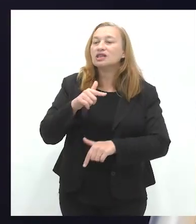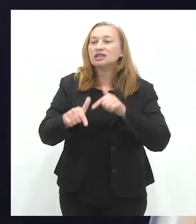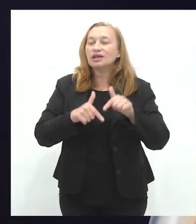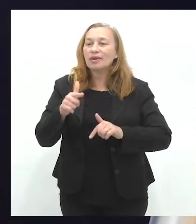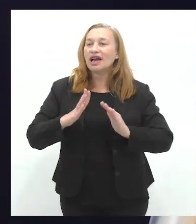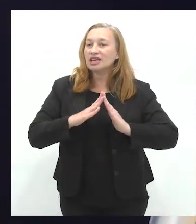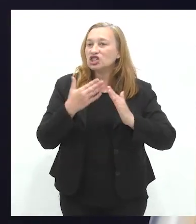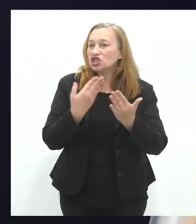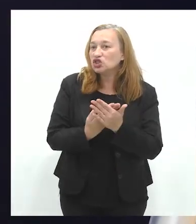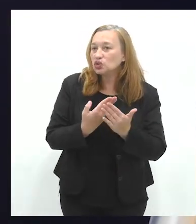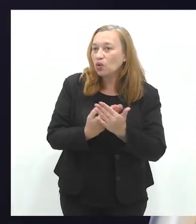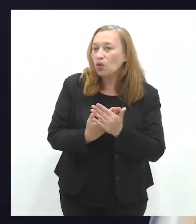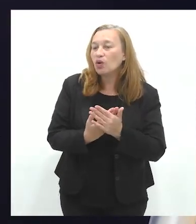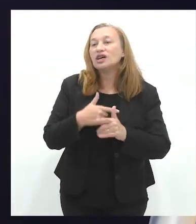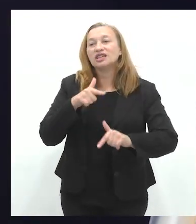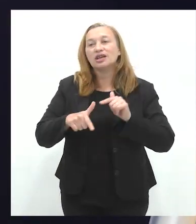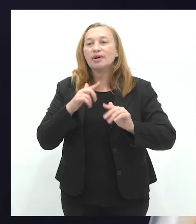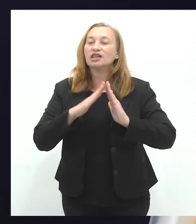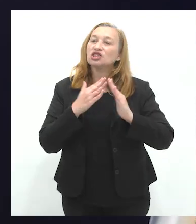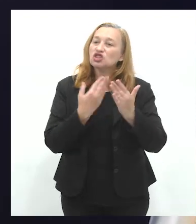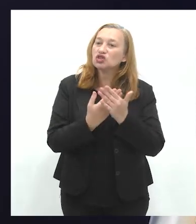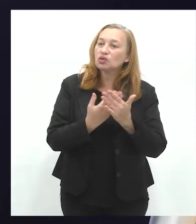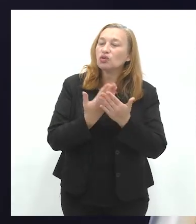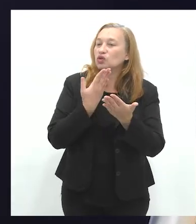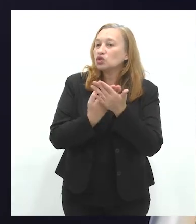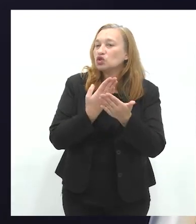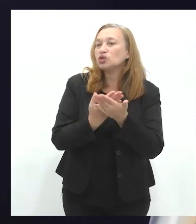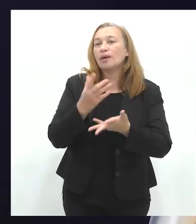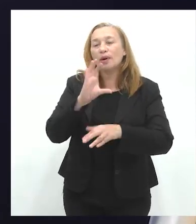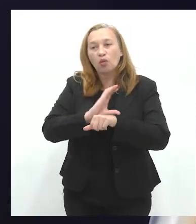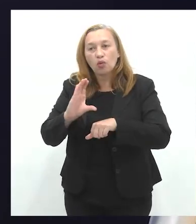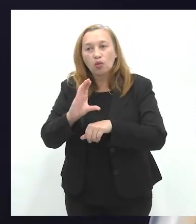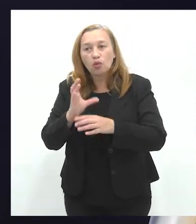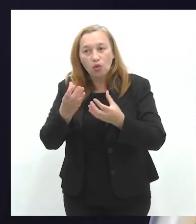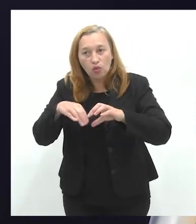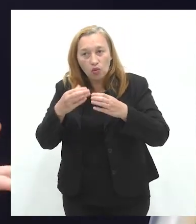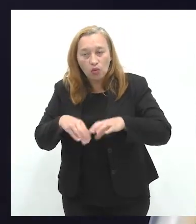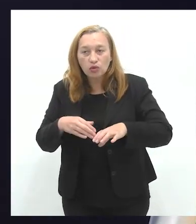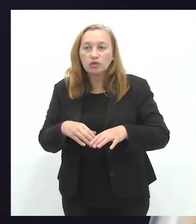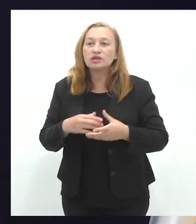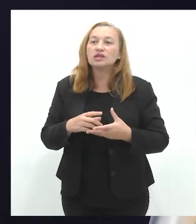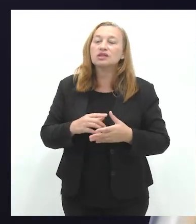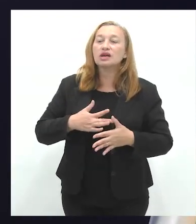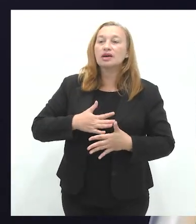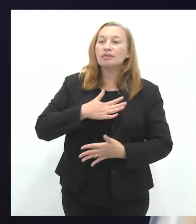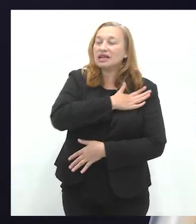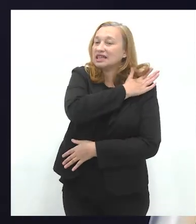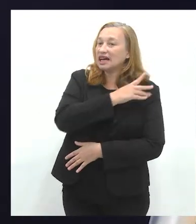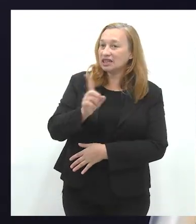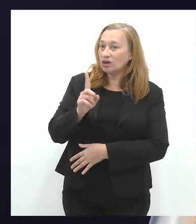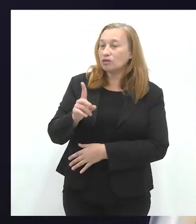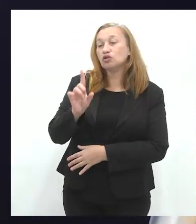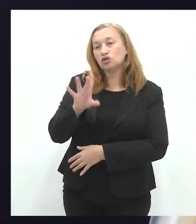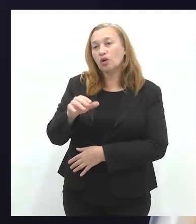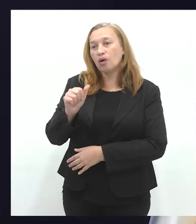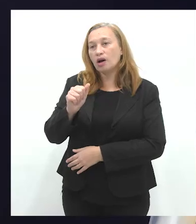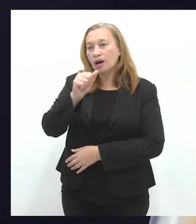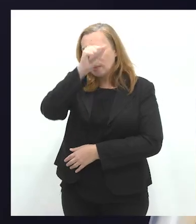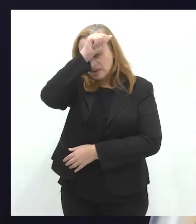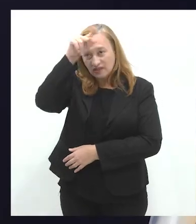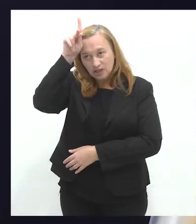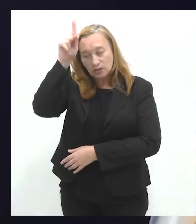em escola. Trabalhando em escola, eu comecei a estudar para concurso, não militar, mas da prefeitura, né? Então